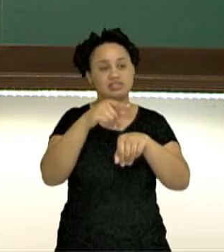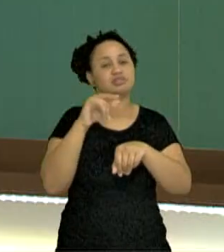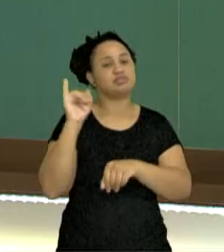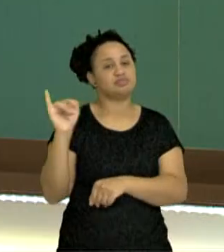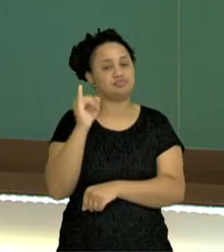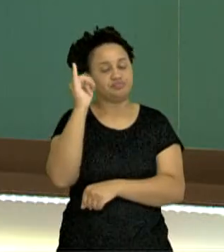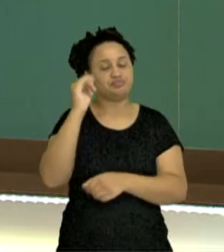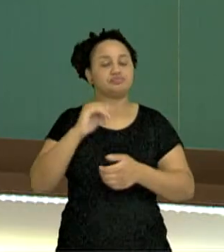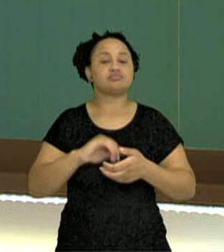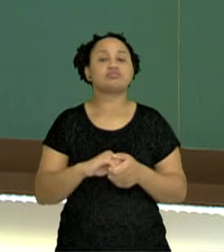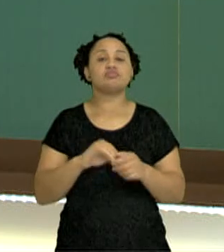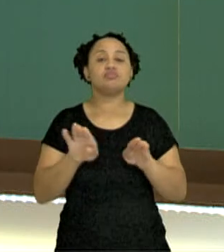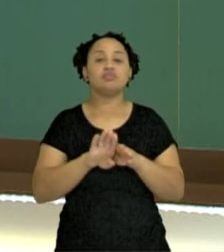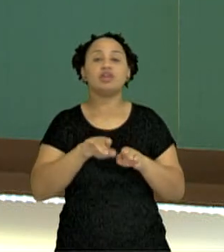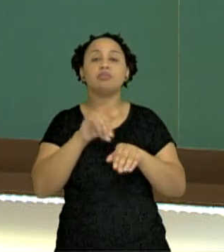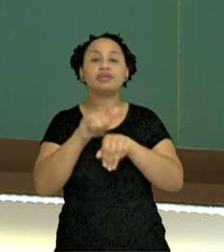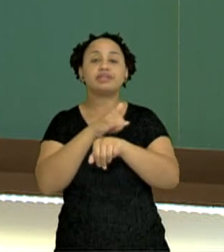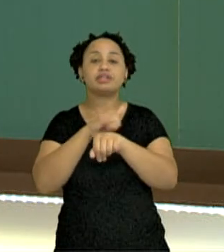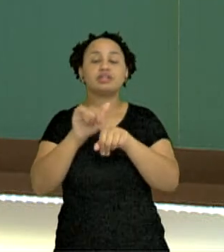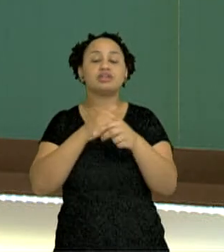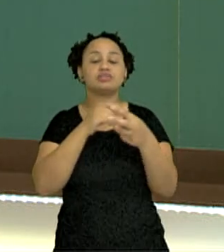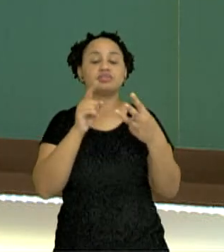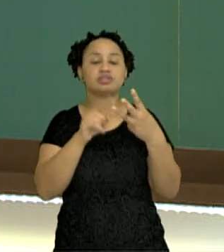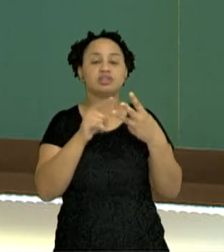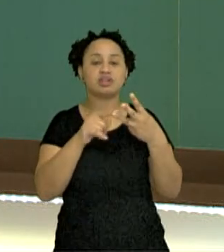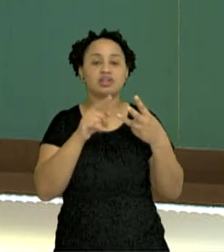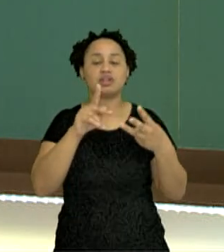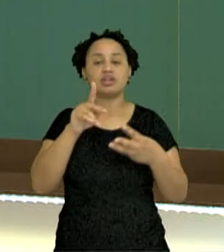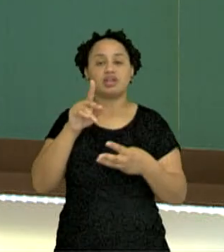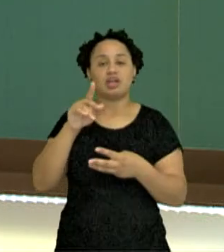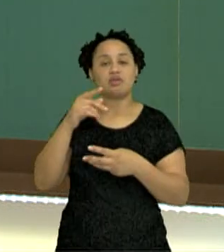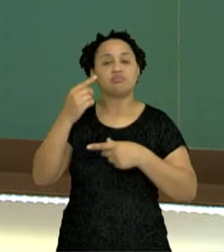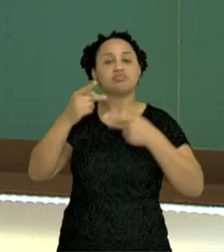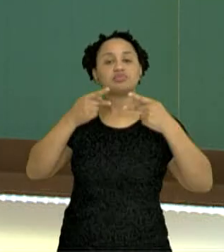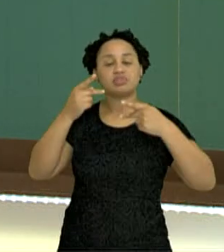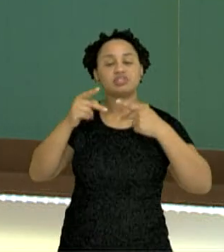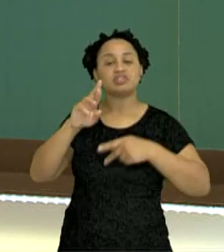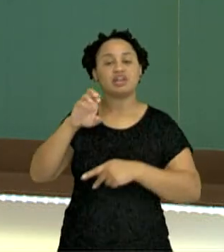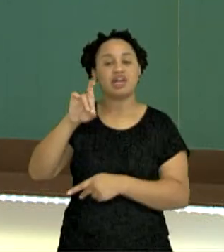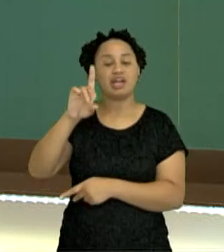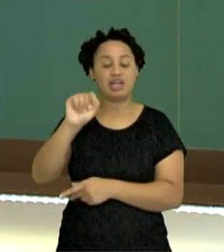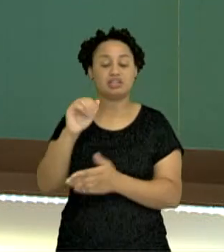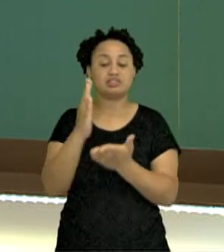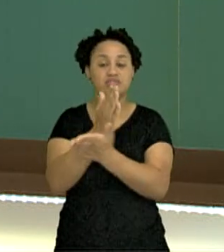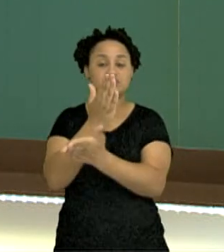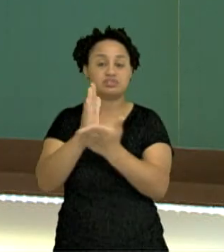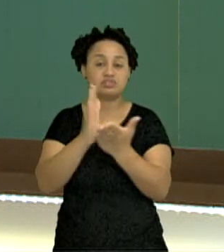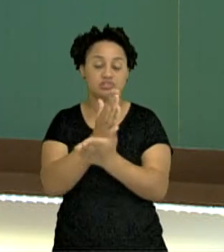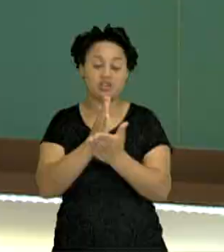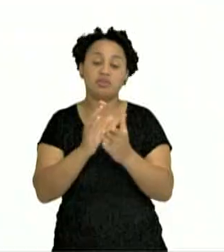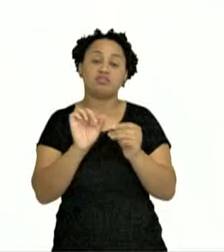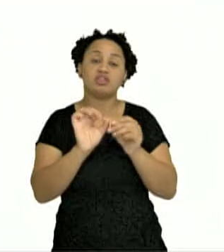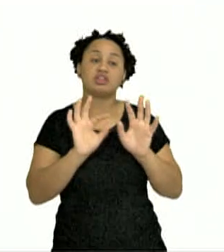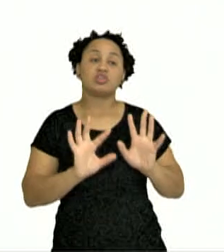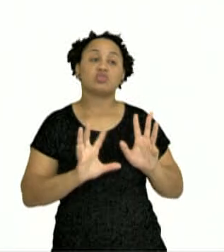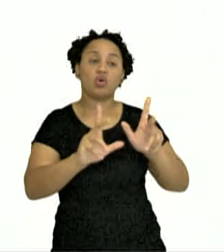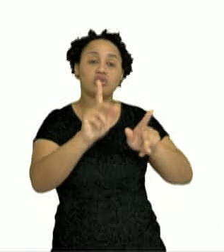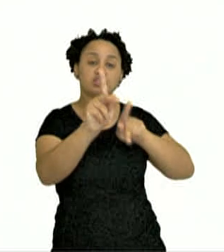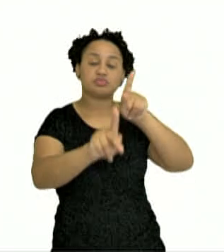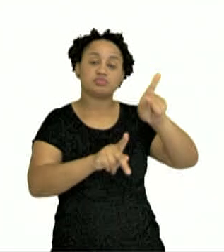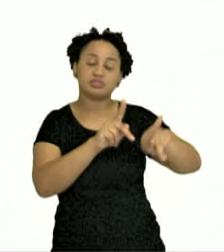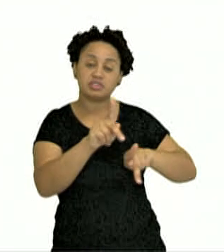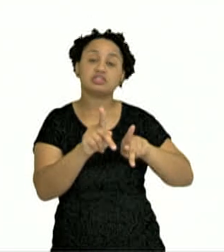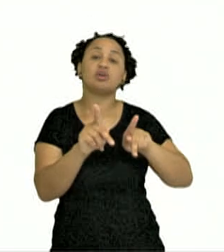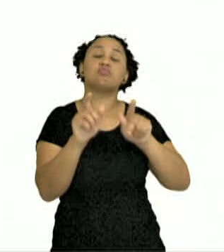A gente vai perceber também a política de rendas, que é a redistribuição de rendas. É possibilitar à população dispor